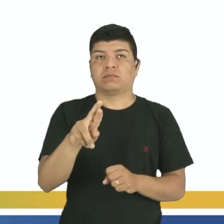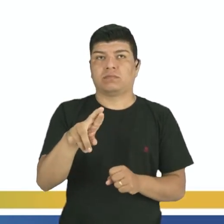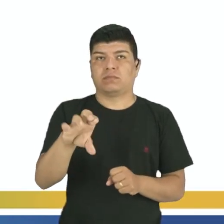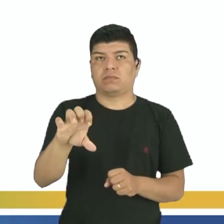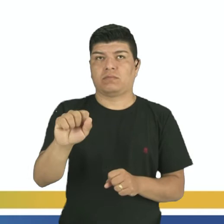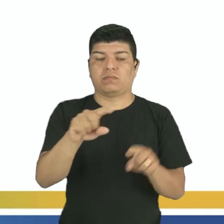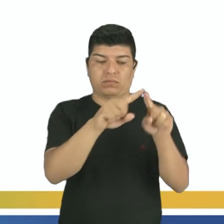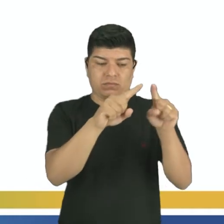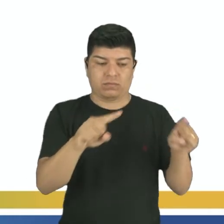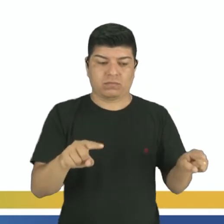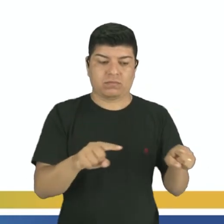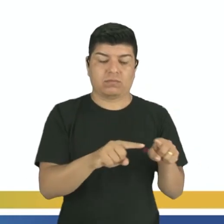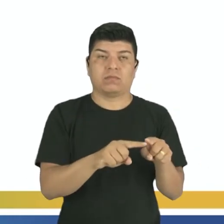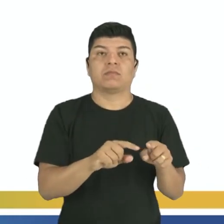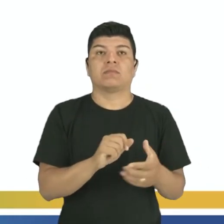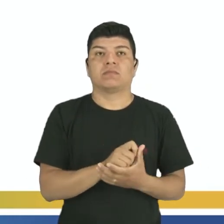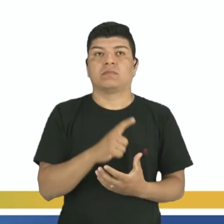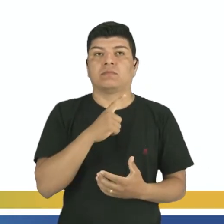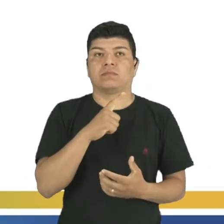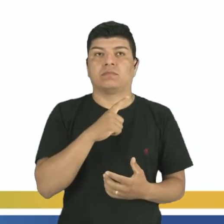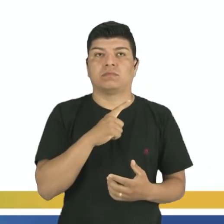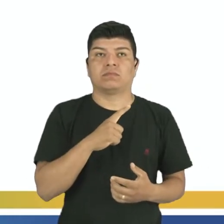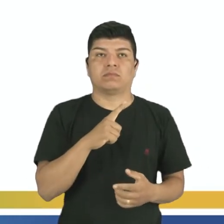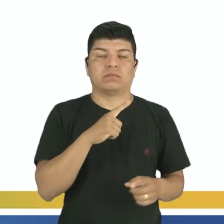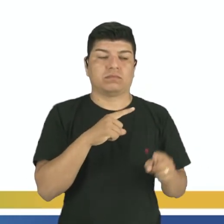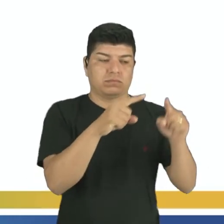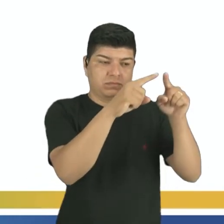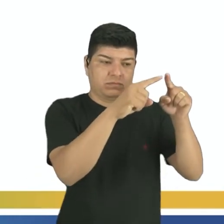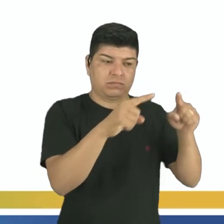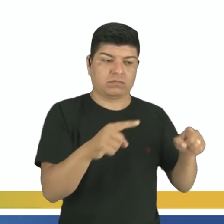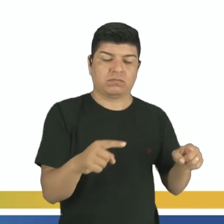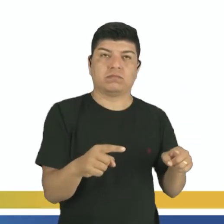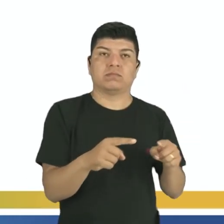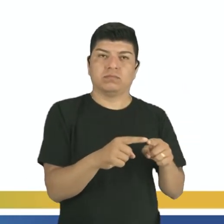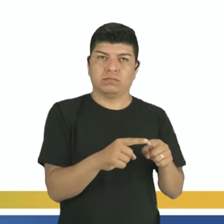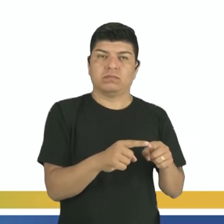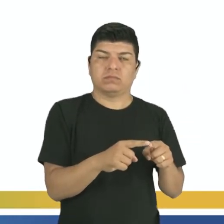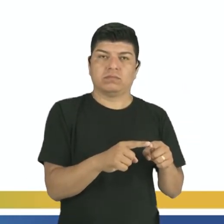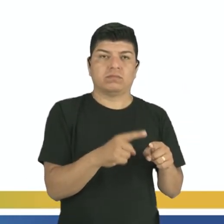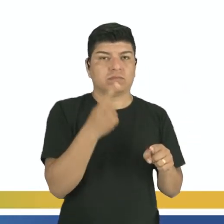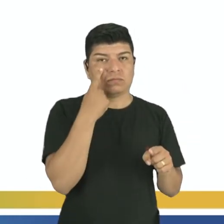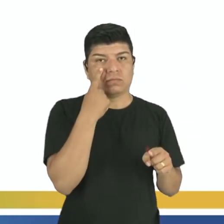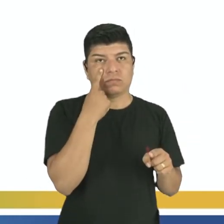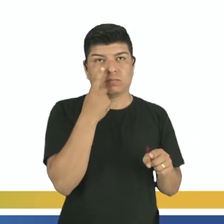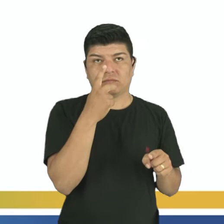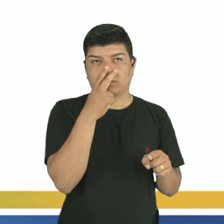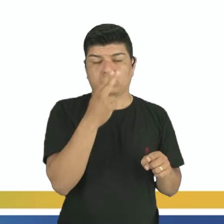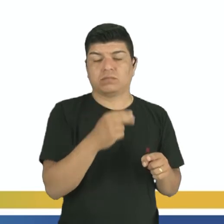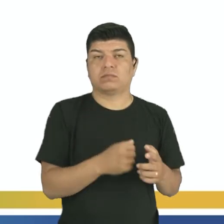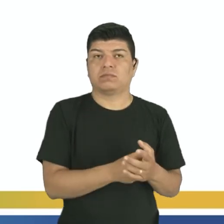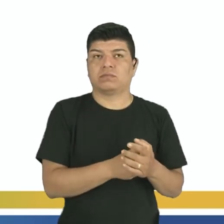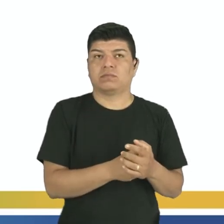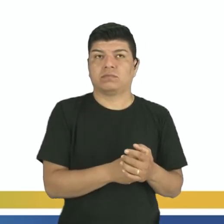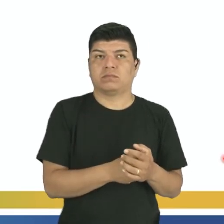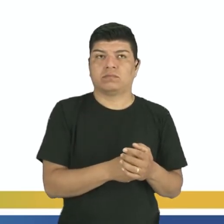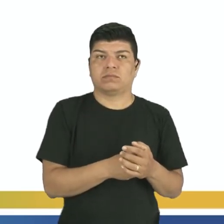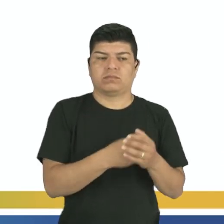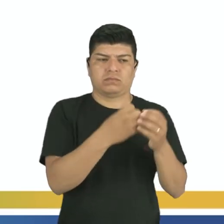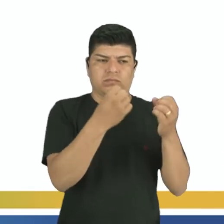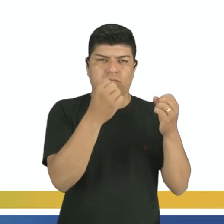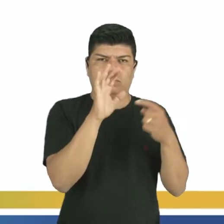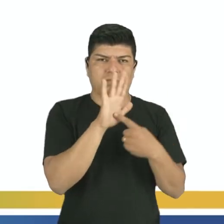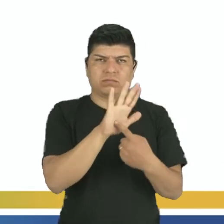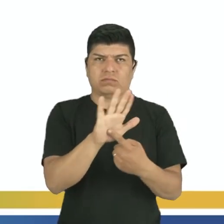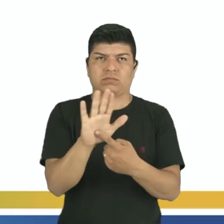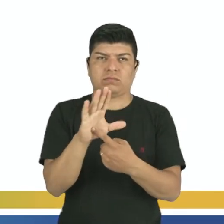seguir. Nós temos aí um triângulozinho, tá? Esse triângulo aí, gente, apesar de não estar explícito aqui o